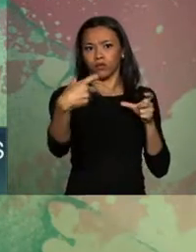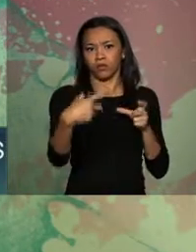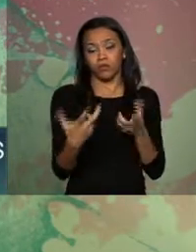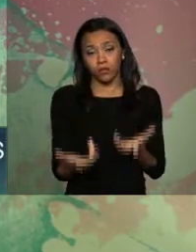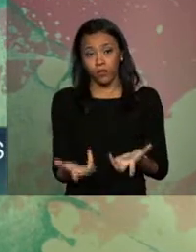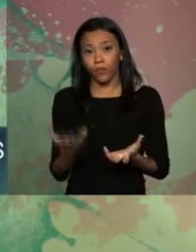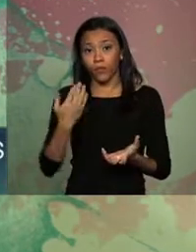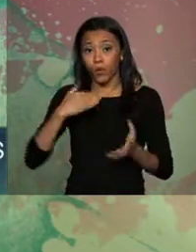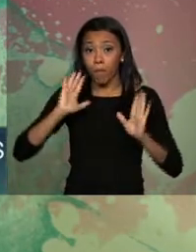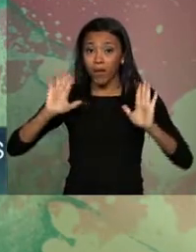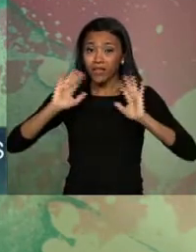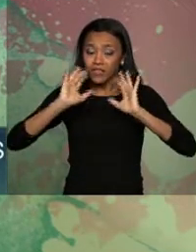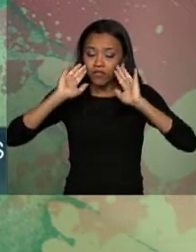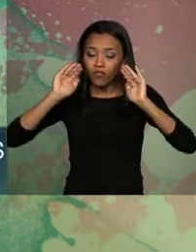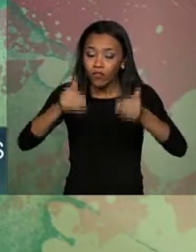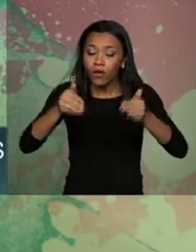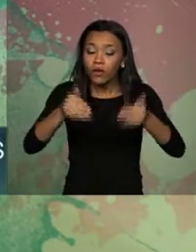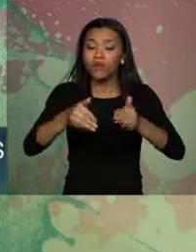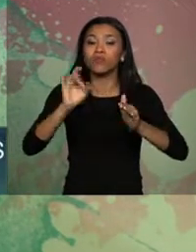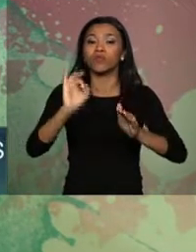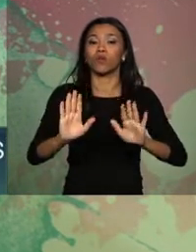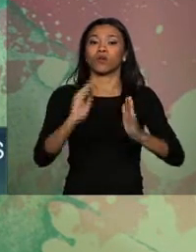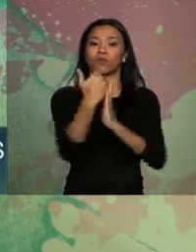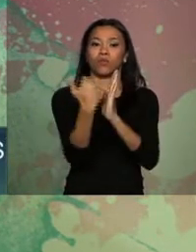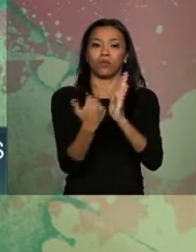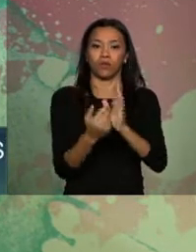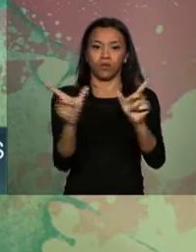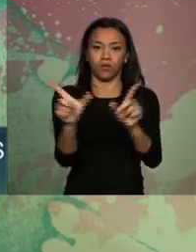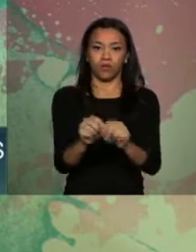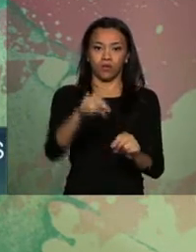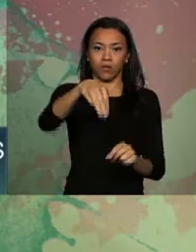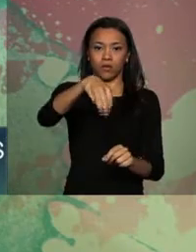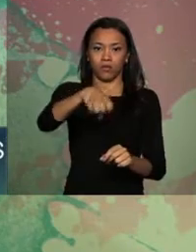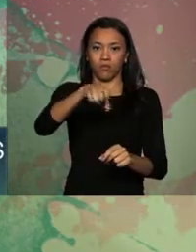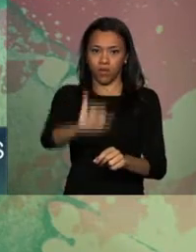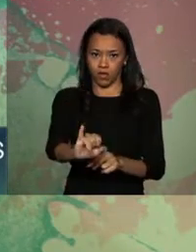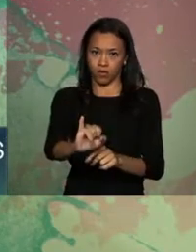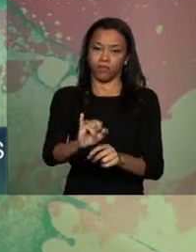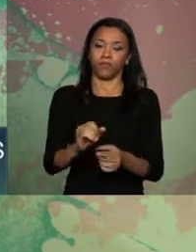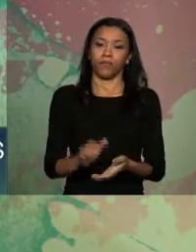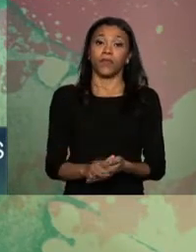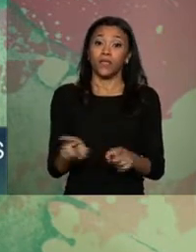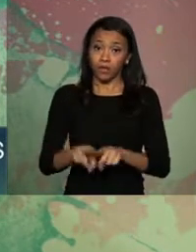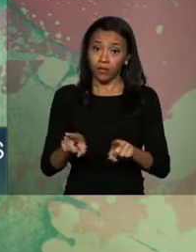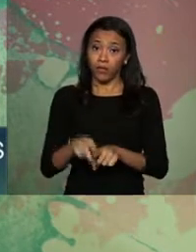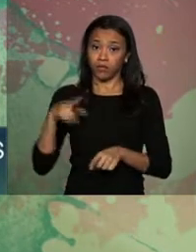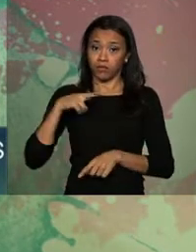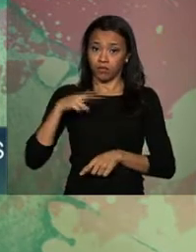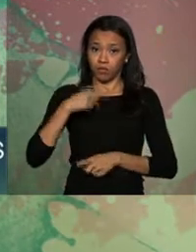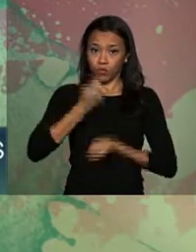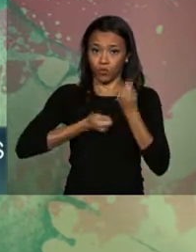no MEI e nos pequenos negócios. A história da Delcy Lutz